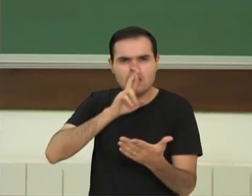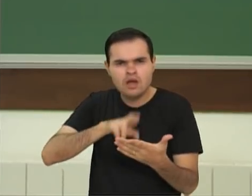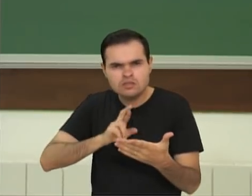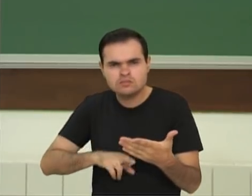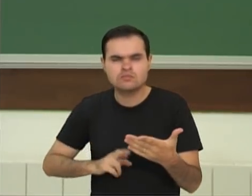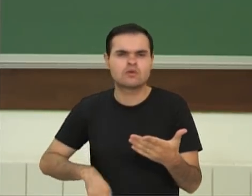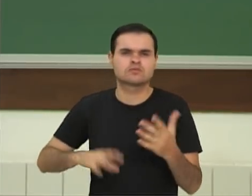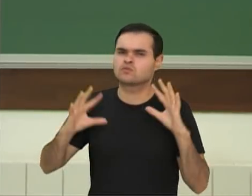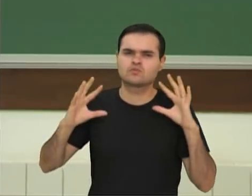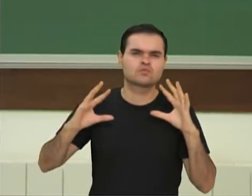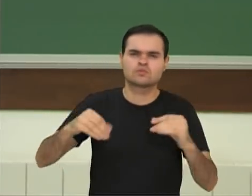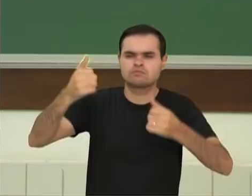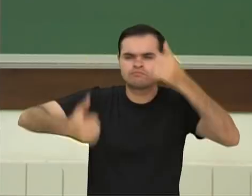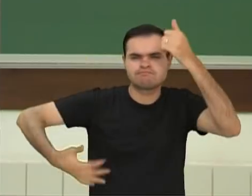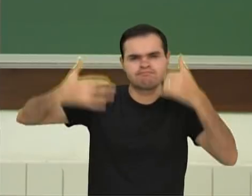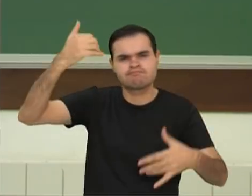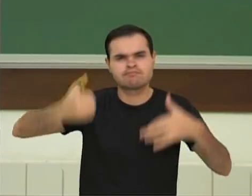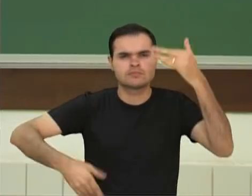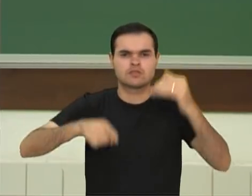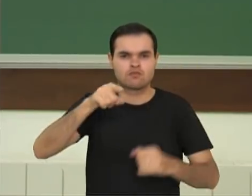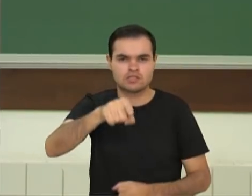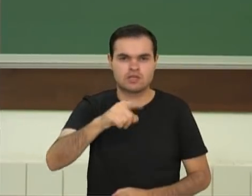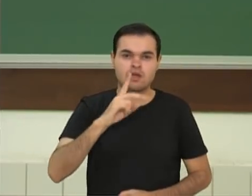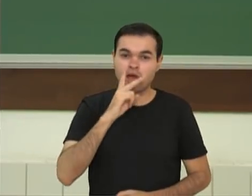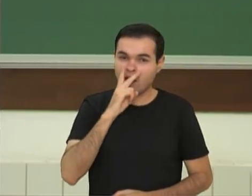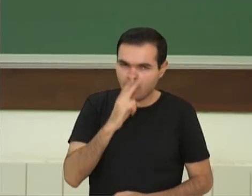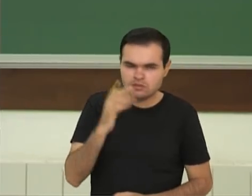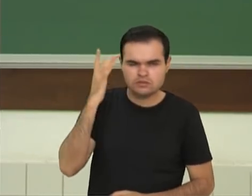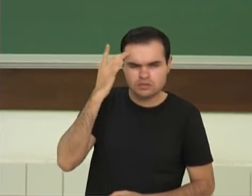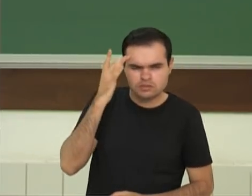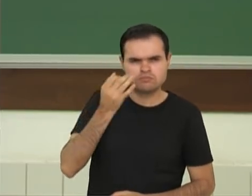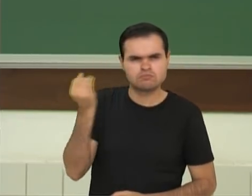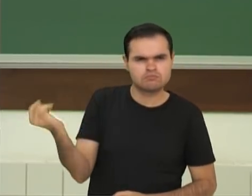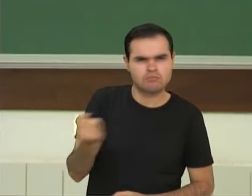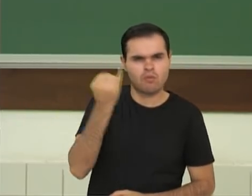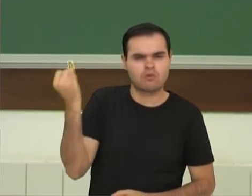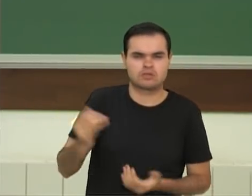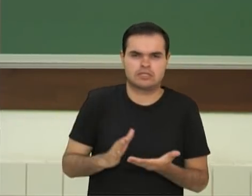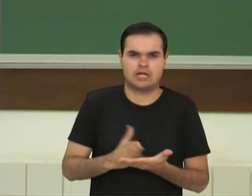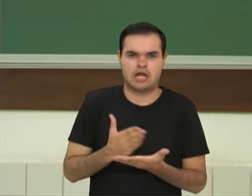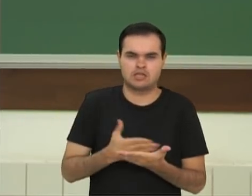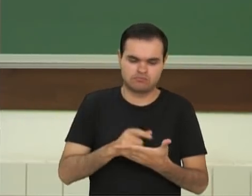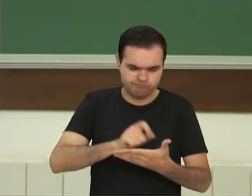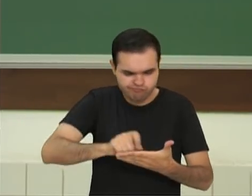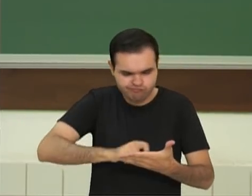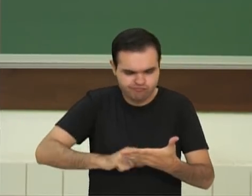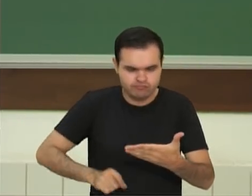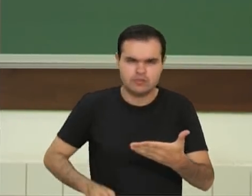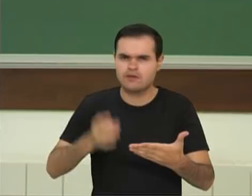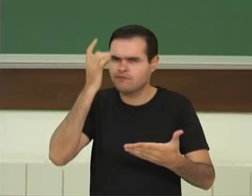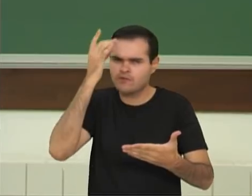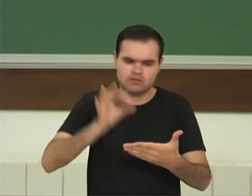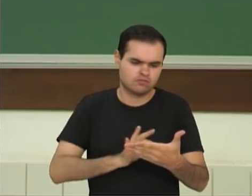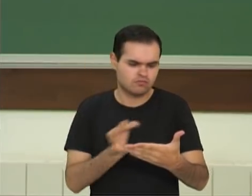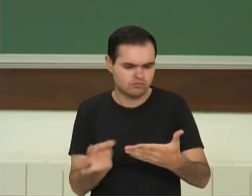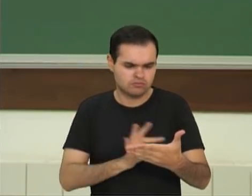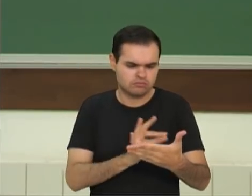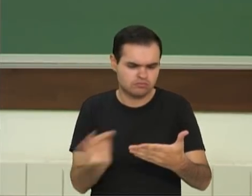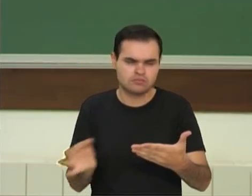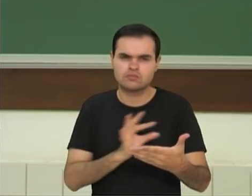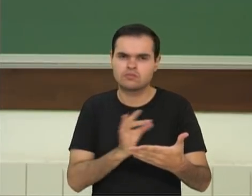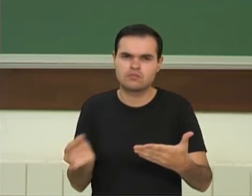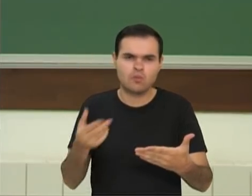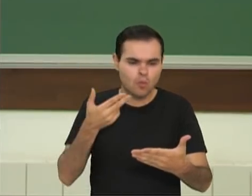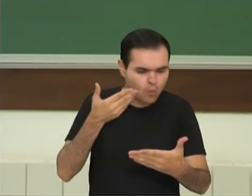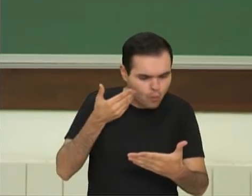respostas, as explicações, tudo que você julgar importante no seu caderno. Assim você terá um fácil acesso para a consulta, quando